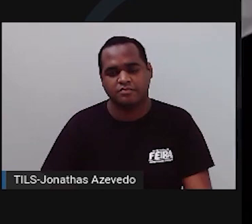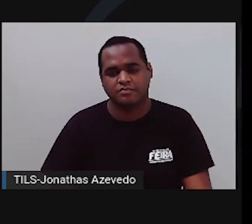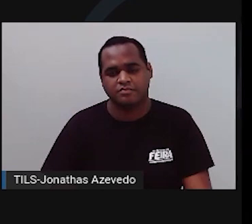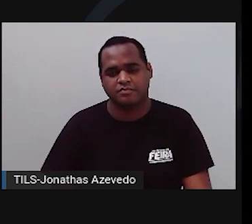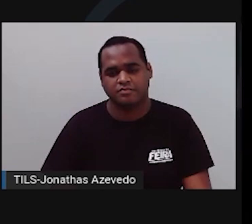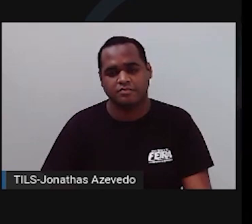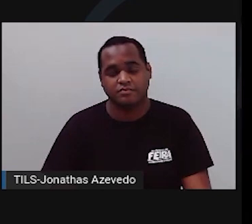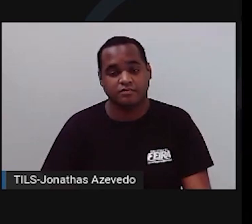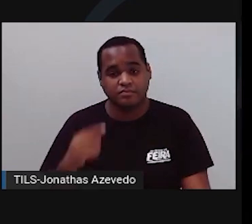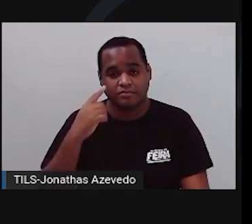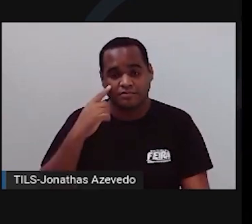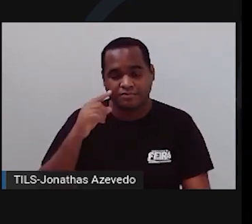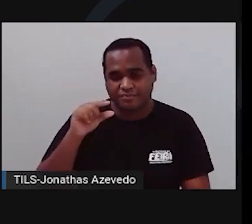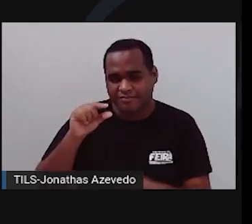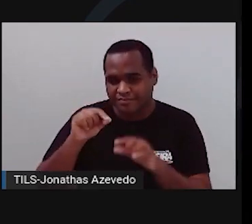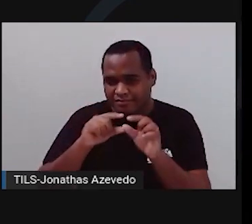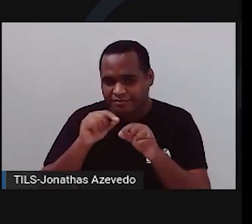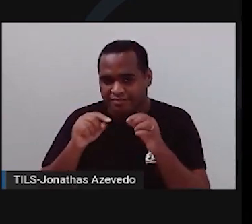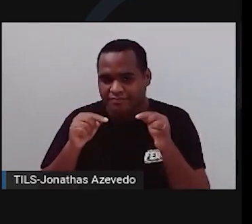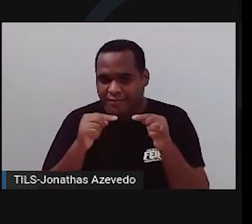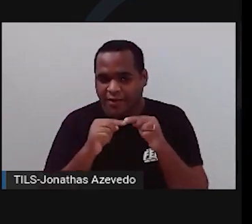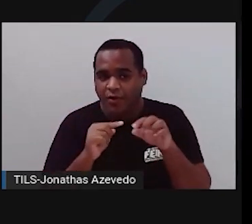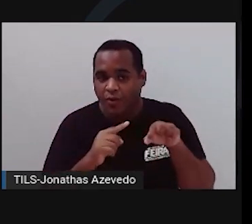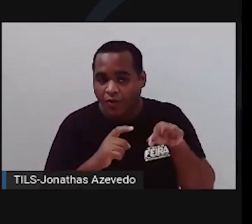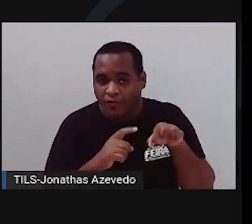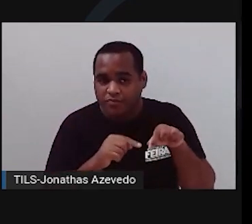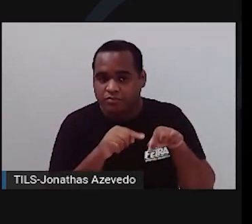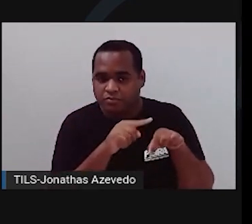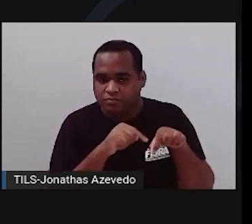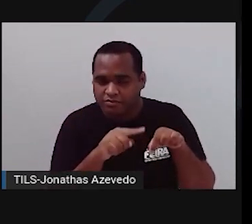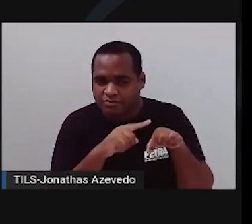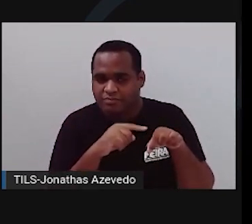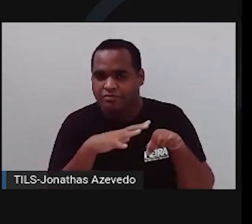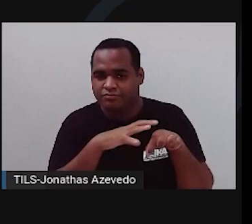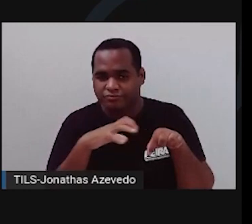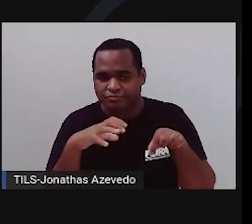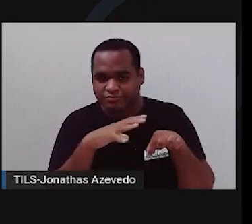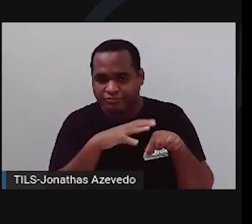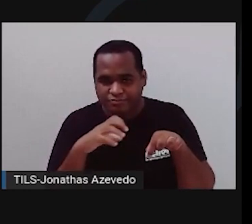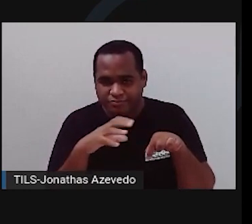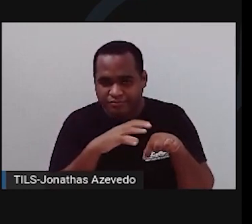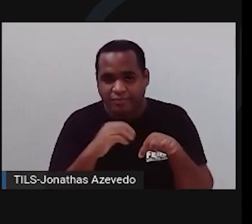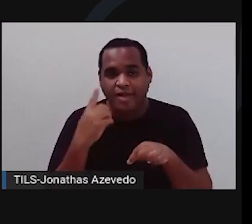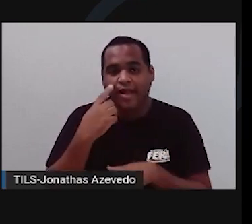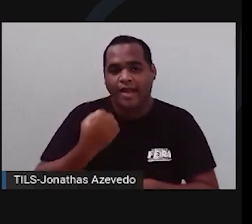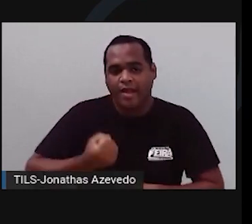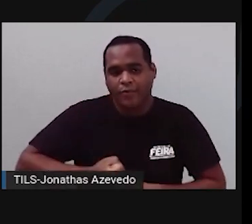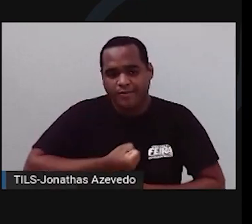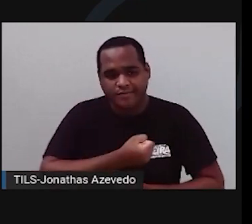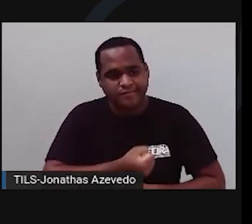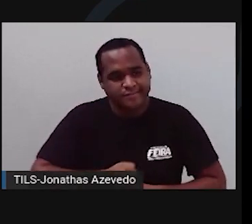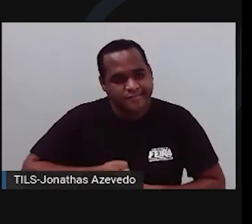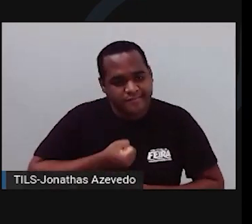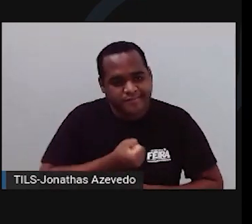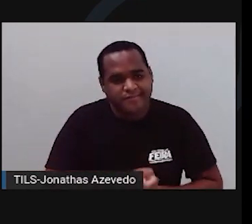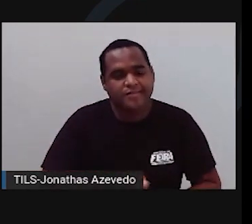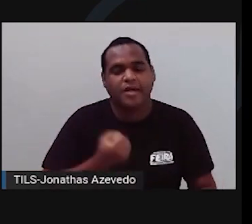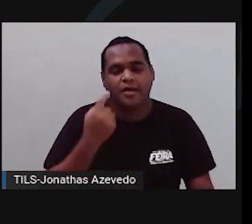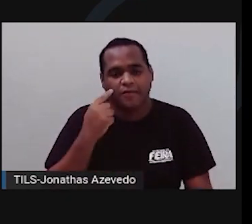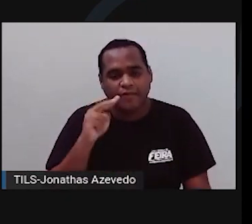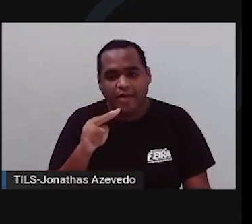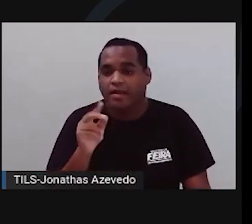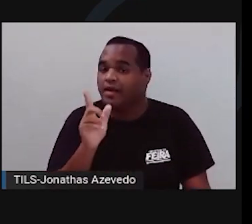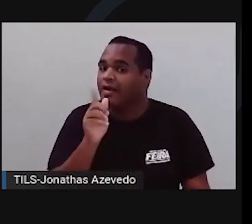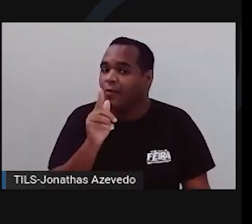Os folículos onde estão os óvulos são aspirados através da ultrassonografia. O